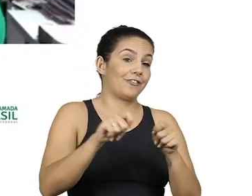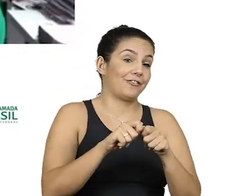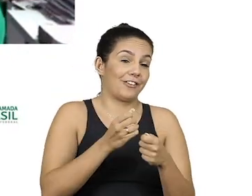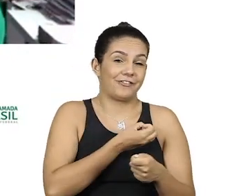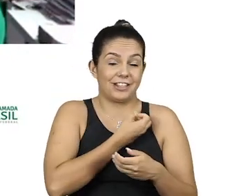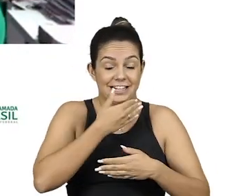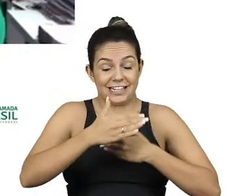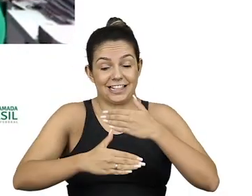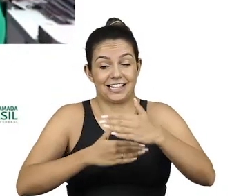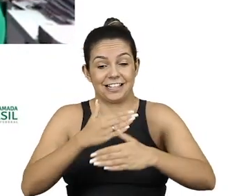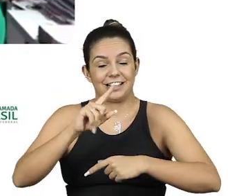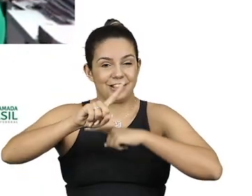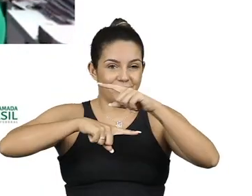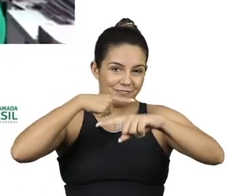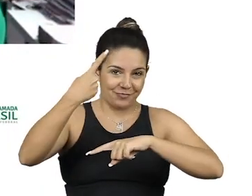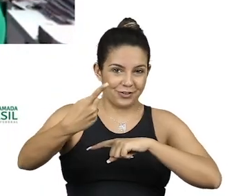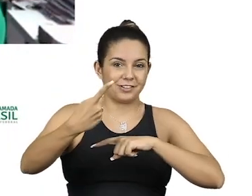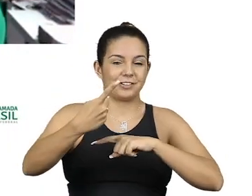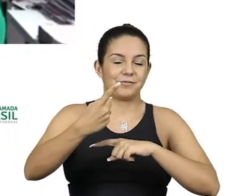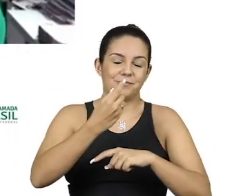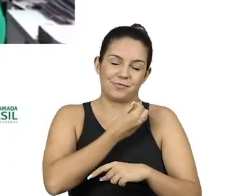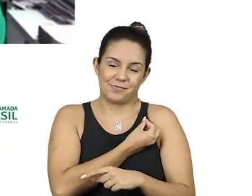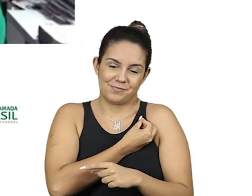vida, de preferência da próxima vez